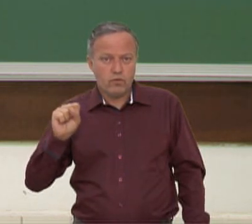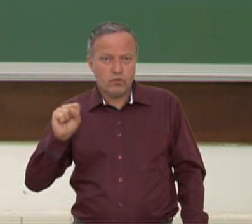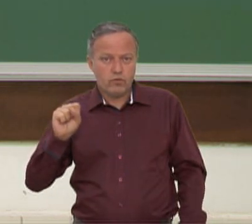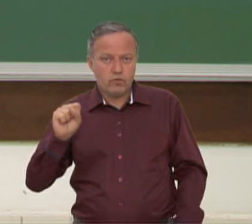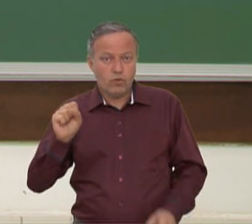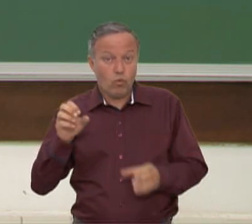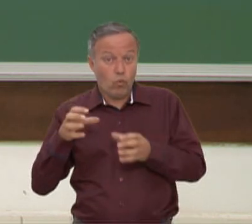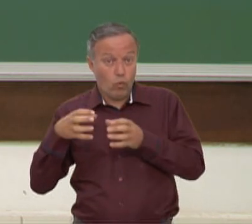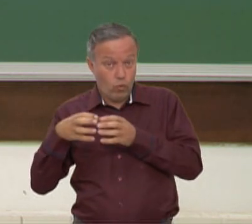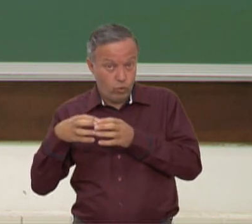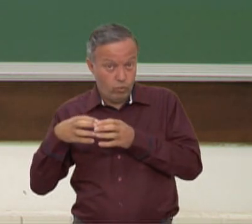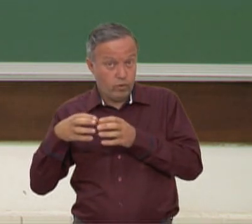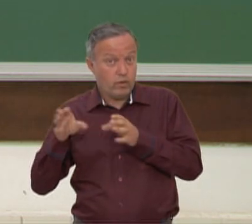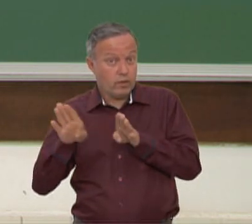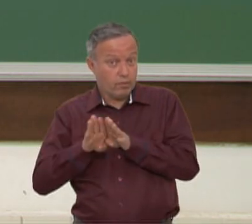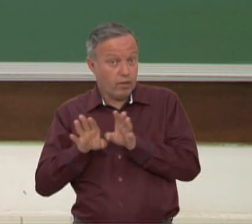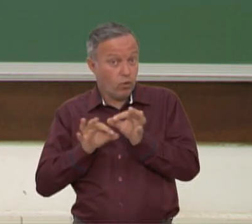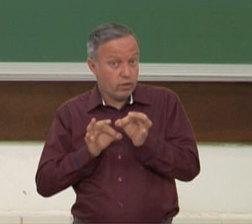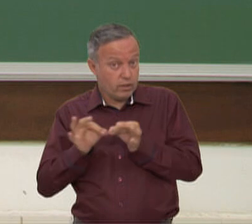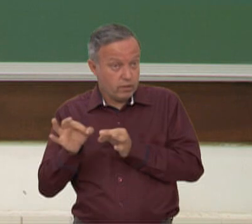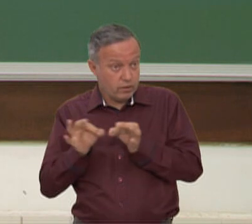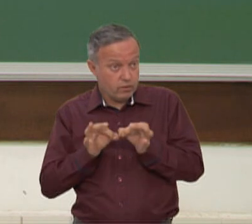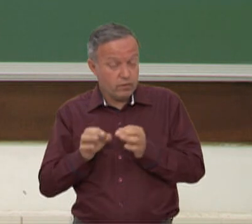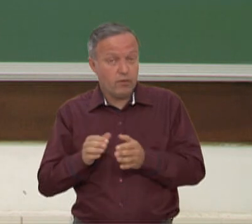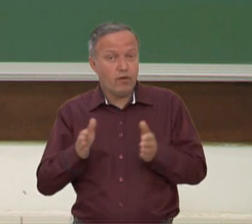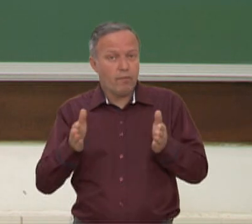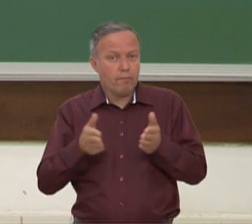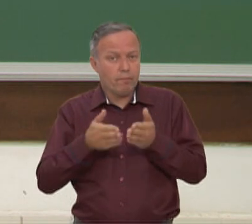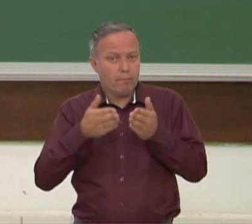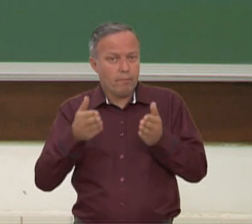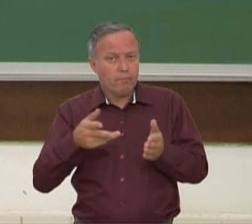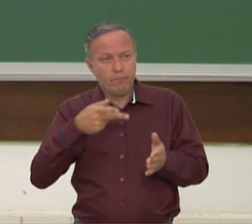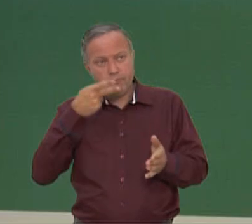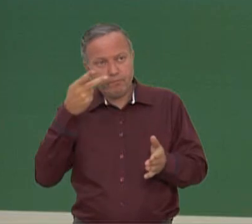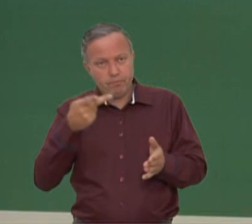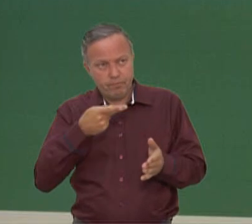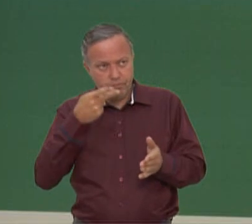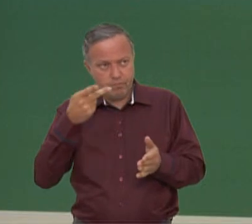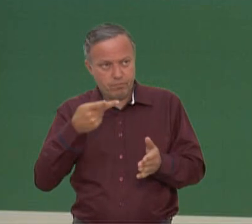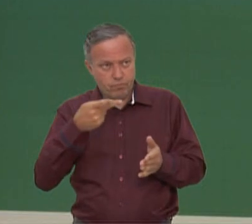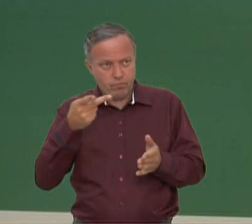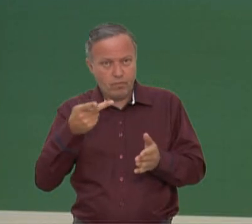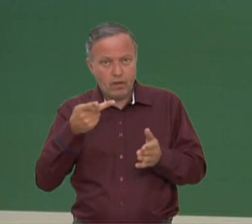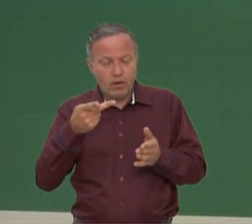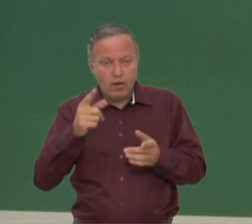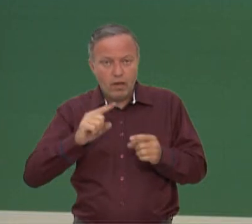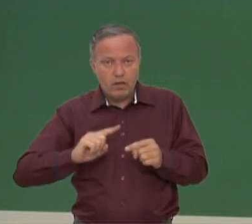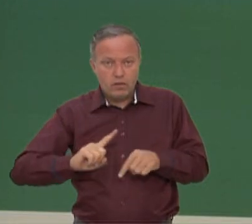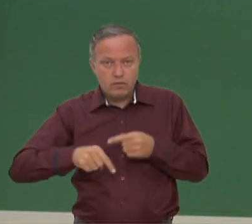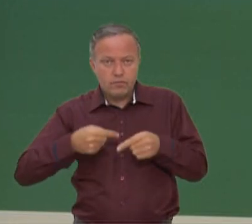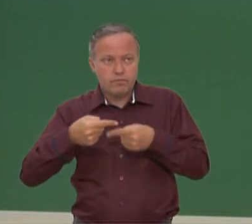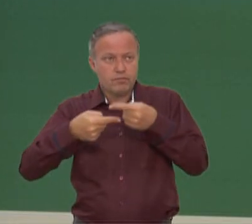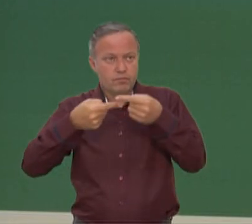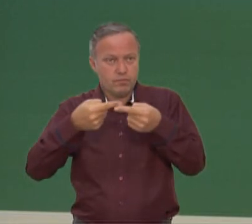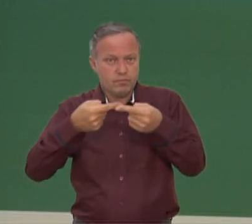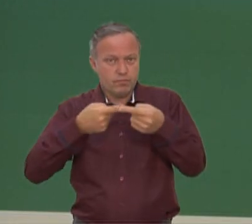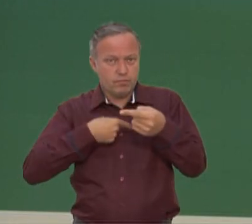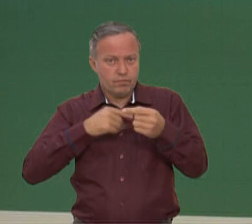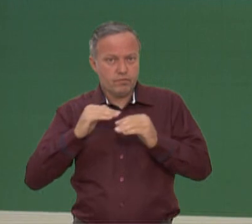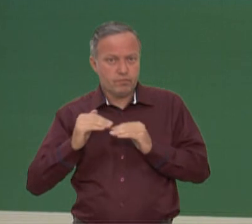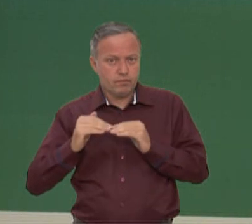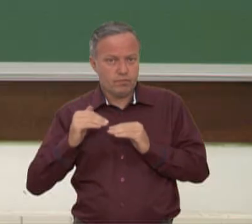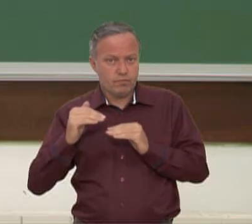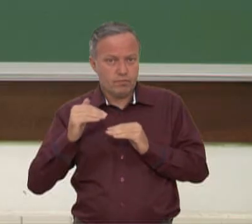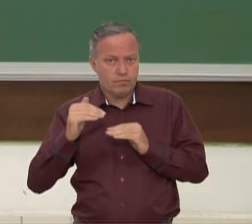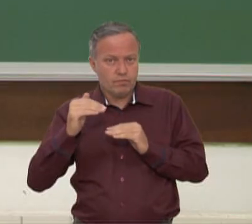essas relações. Aqui, quando eu falo em promoção de um processo de descolonização de maneira